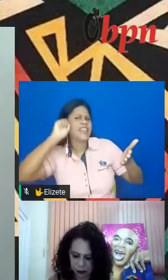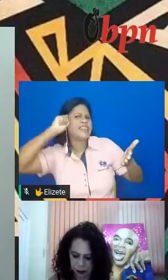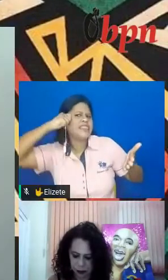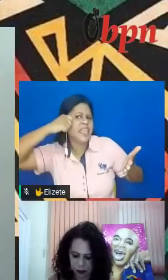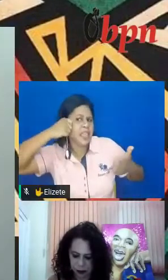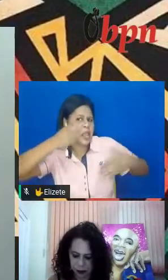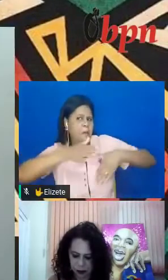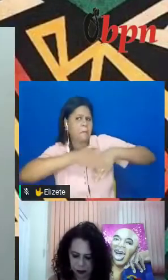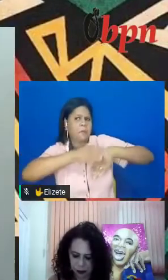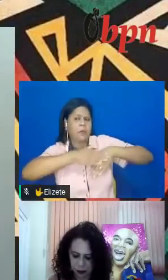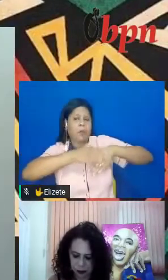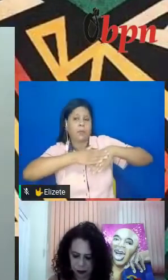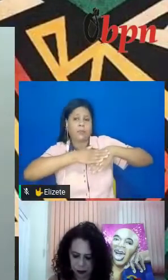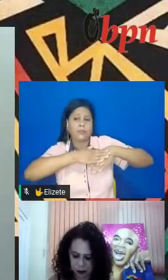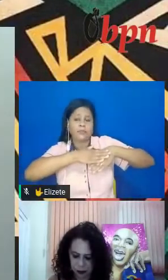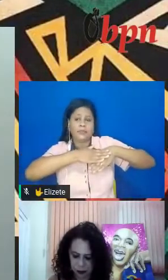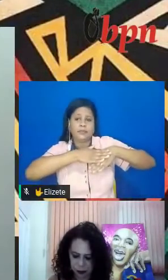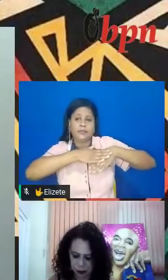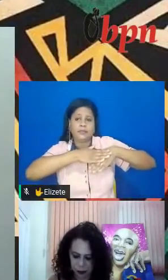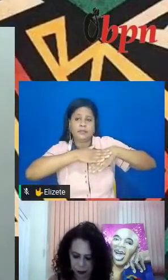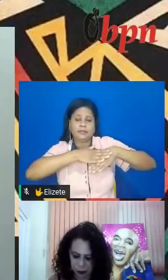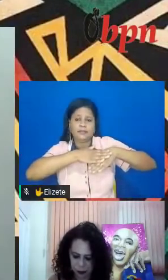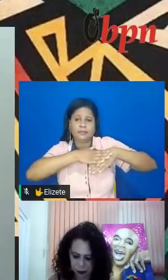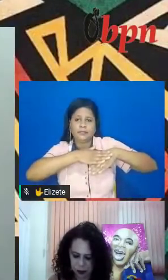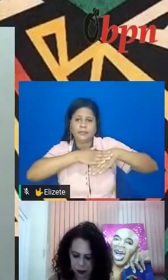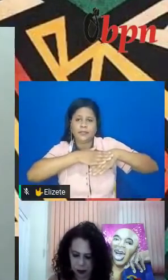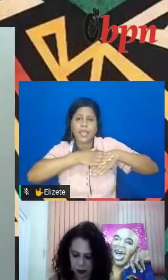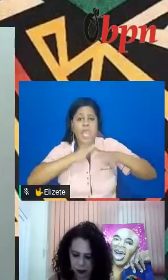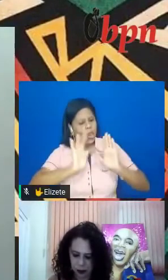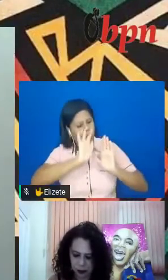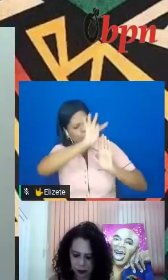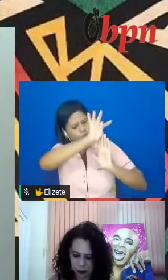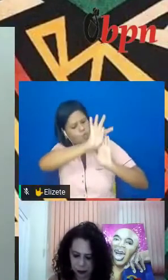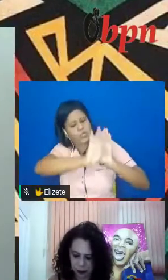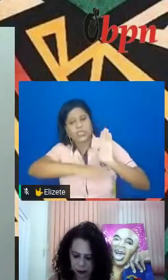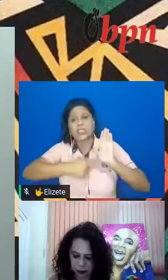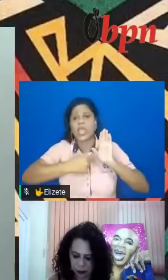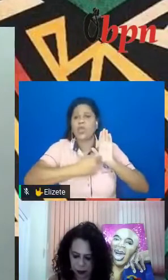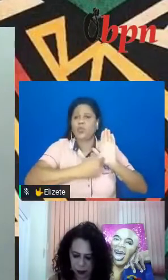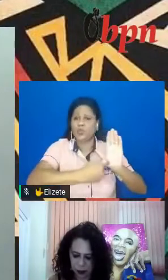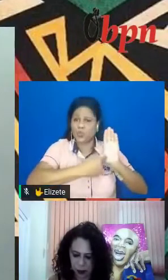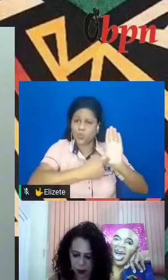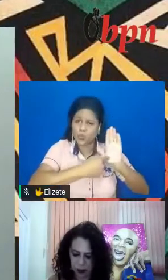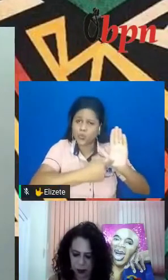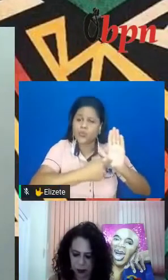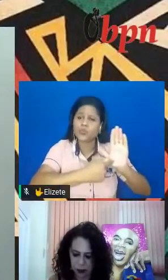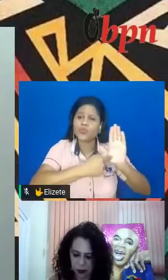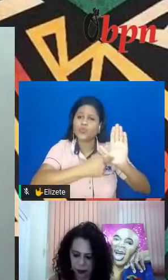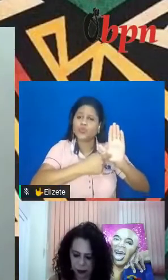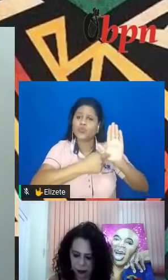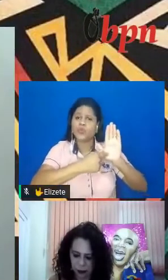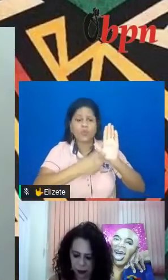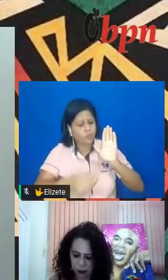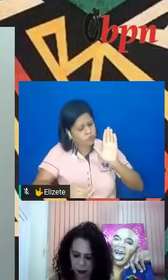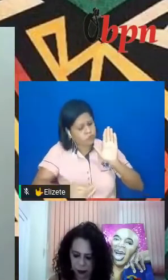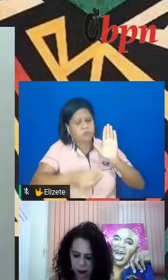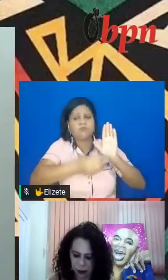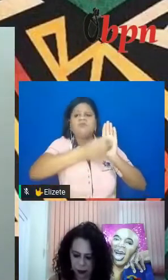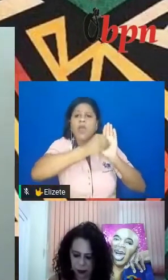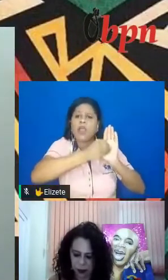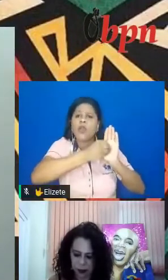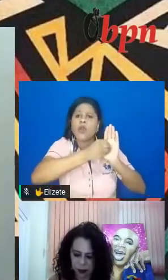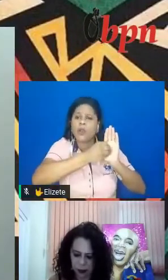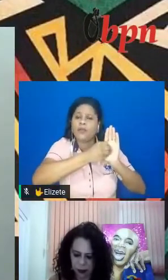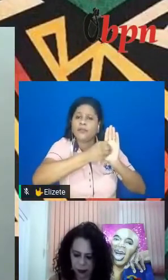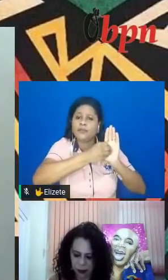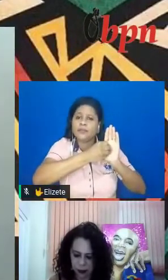é o ponto de vista do texto que vai estar localizado